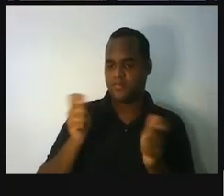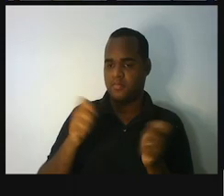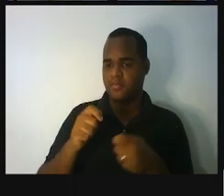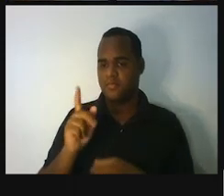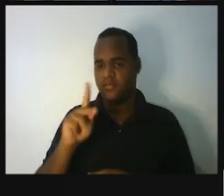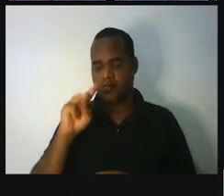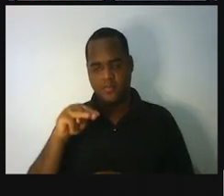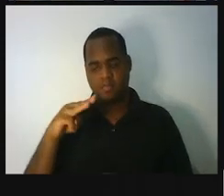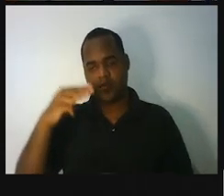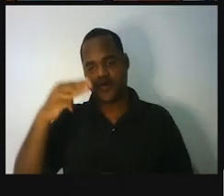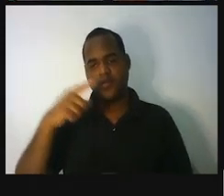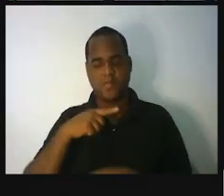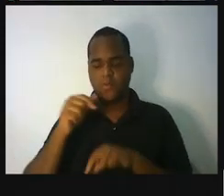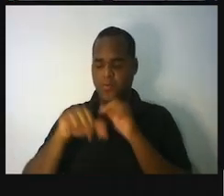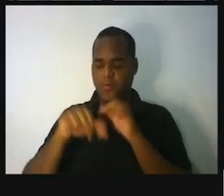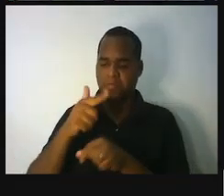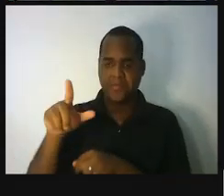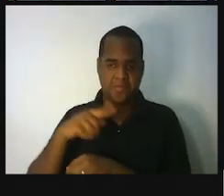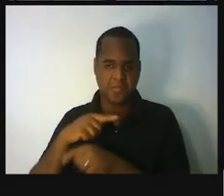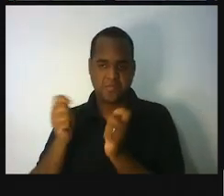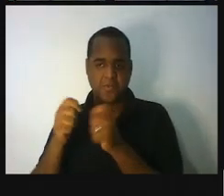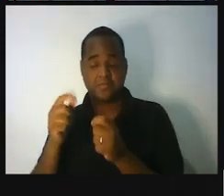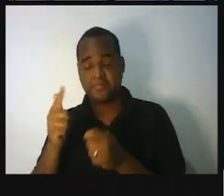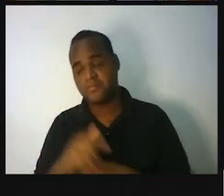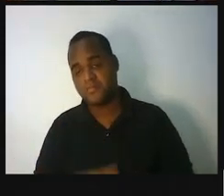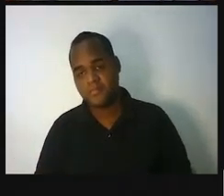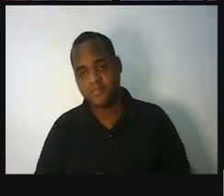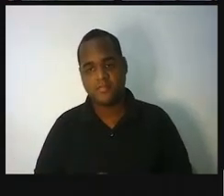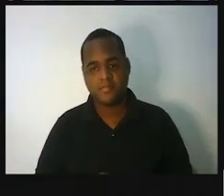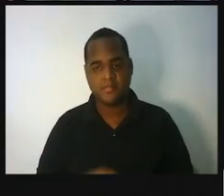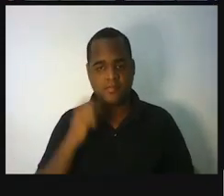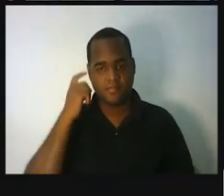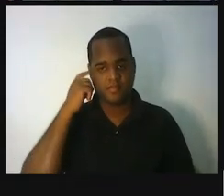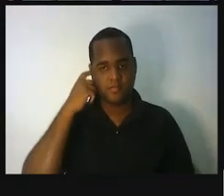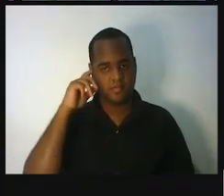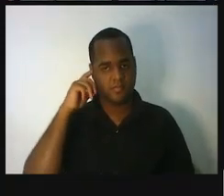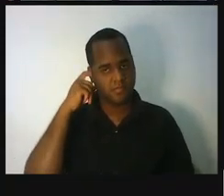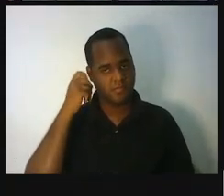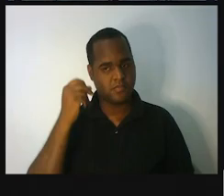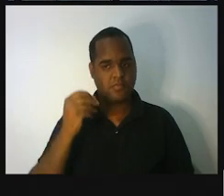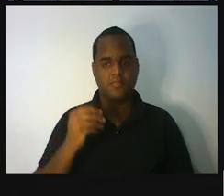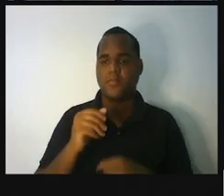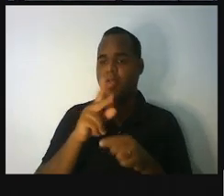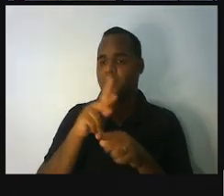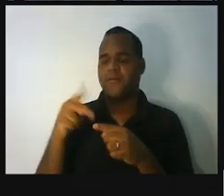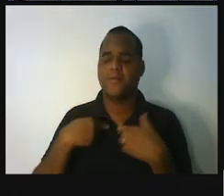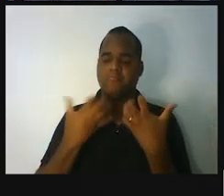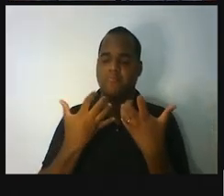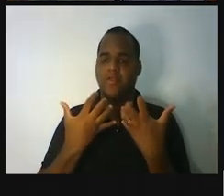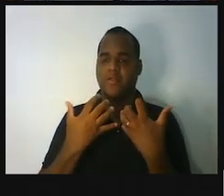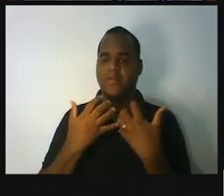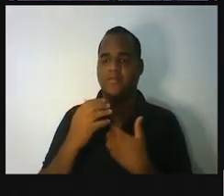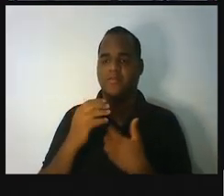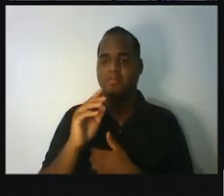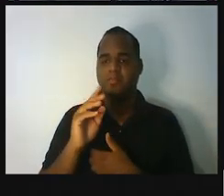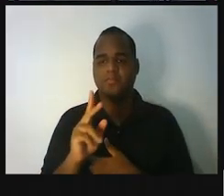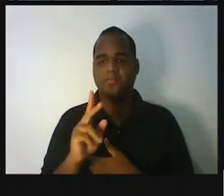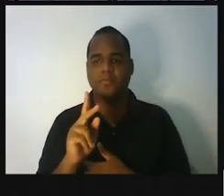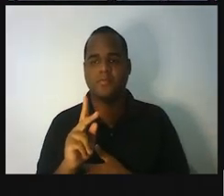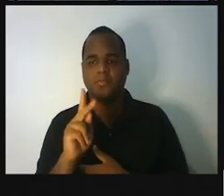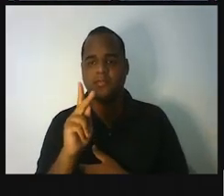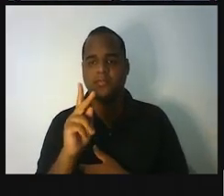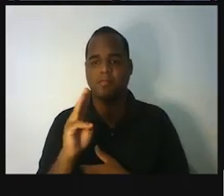quilômetro cúbico, você muda para quilômetro cúbico. Ah, professor, eu quero em hectômetros cúbicos. Então, os outros que não